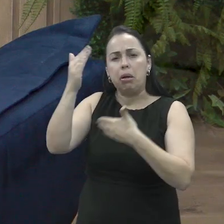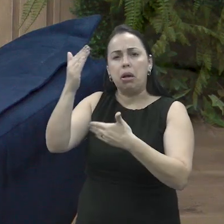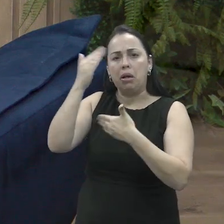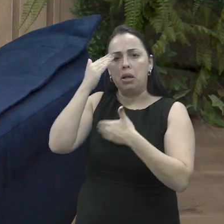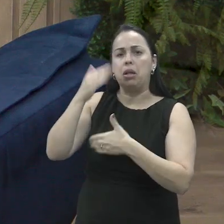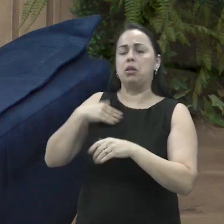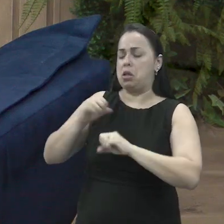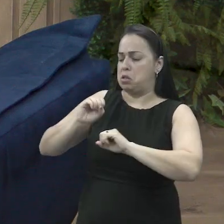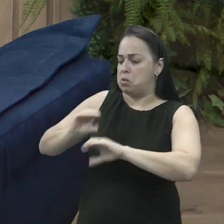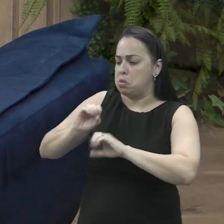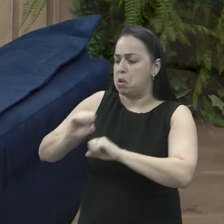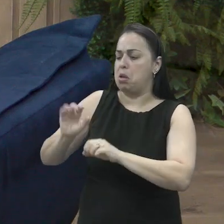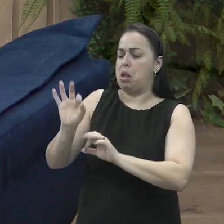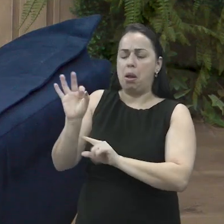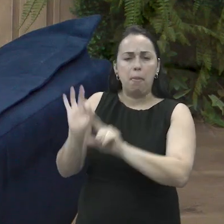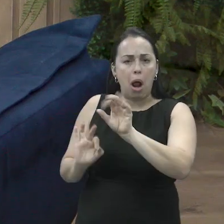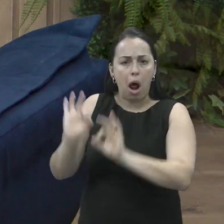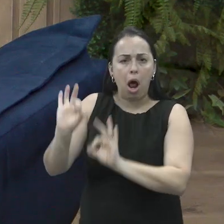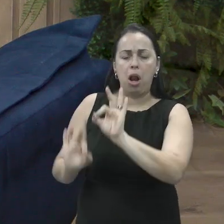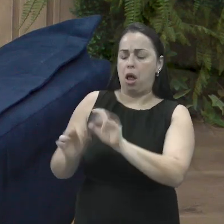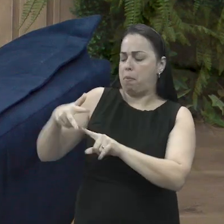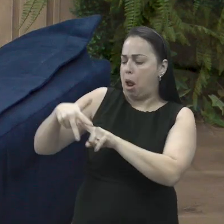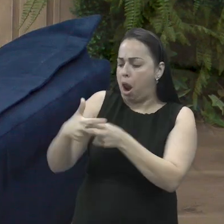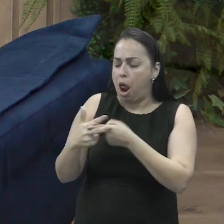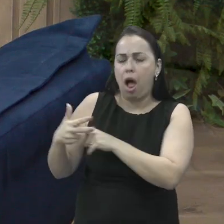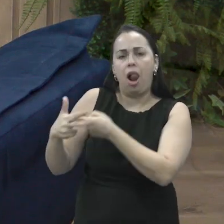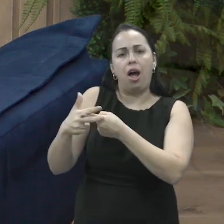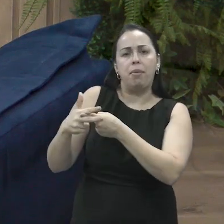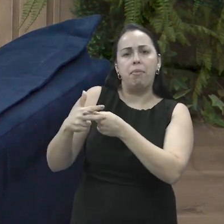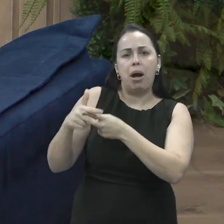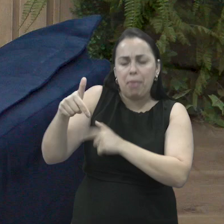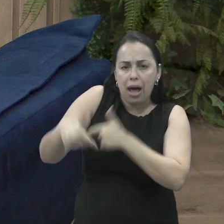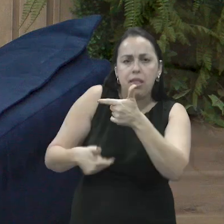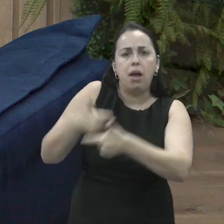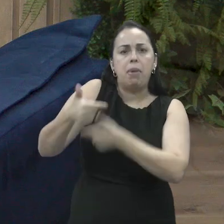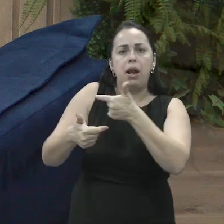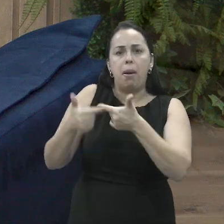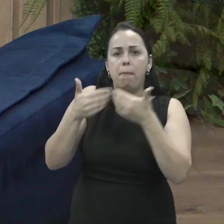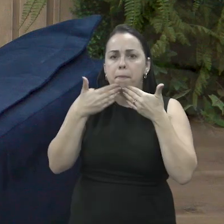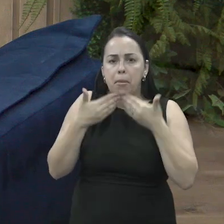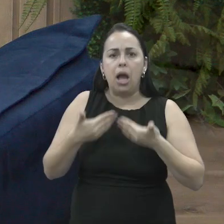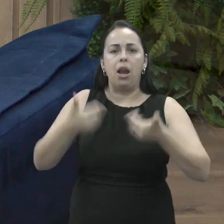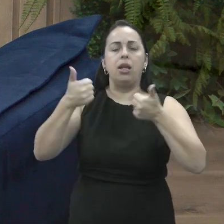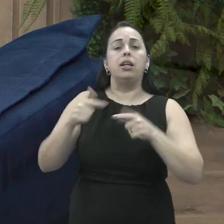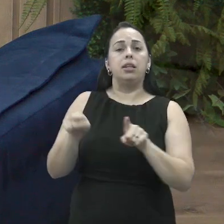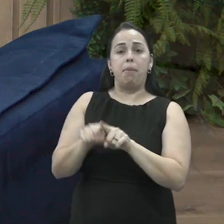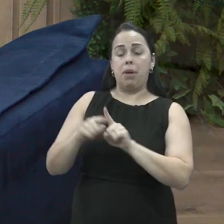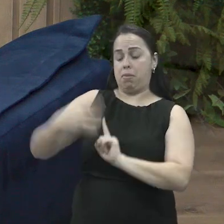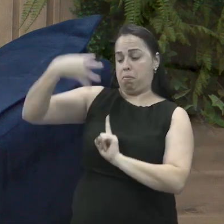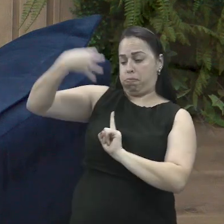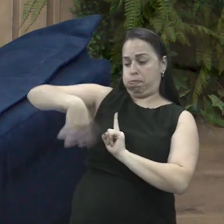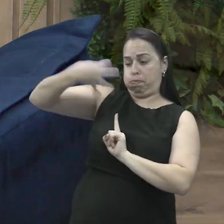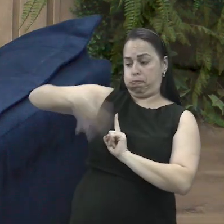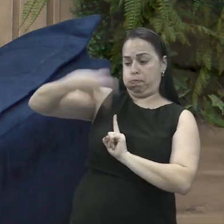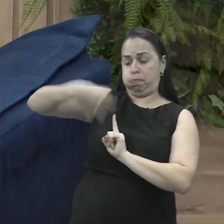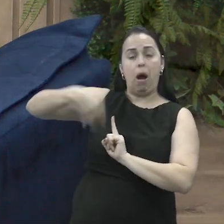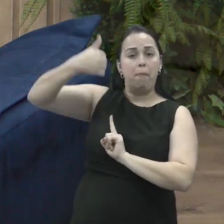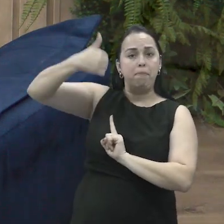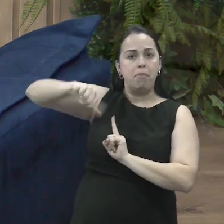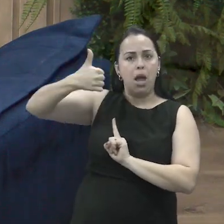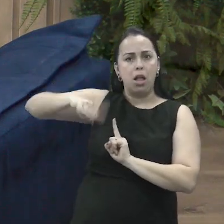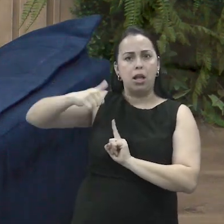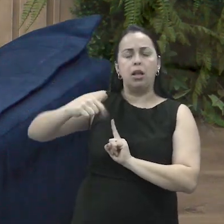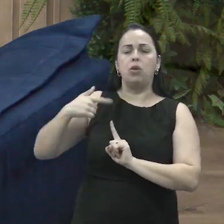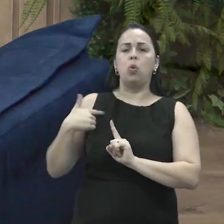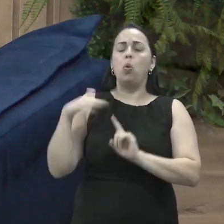agradecer sempre, a gente qualificou muito ela, trabalhou, capacitou, entenderam muito qual o meu formato de